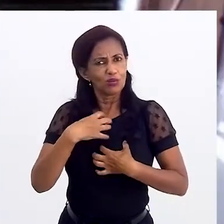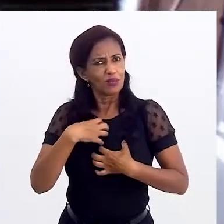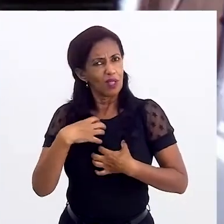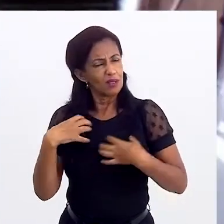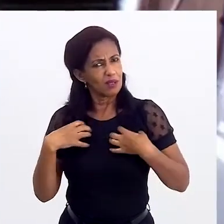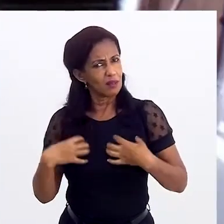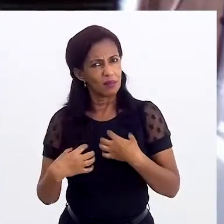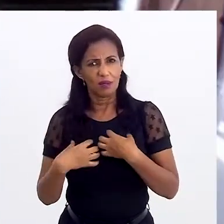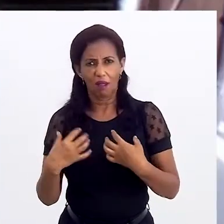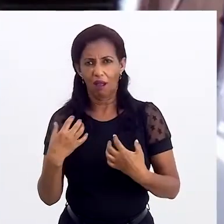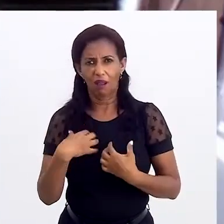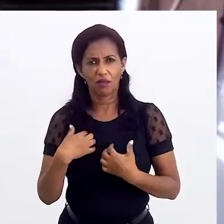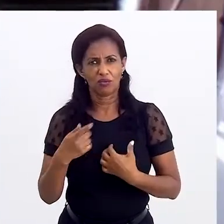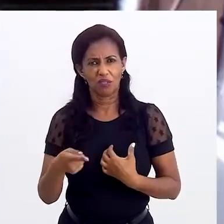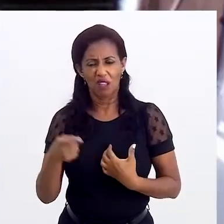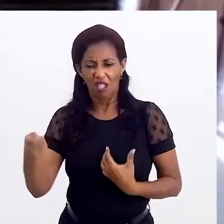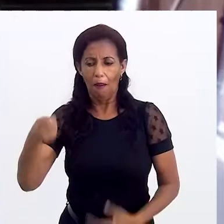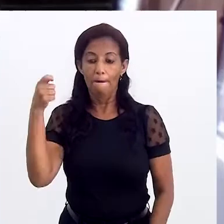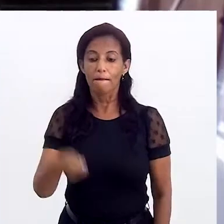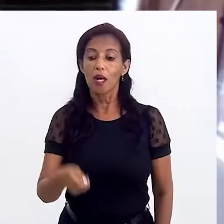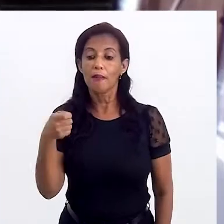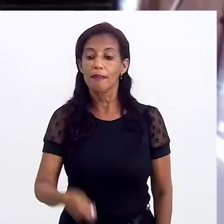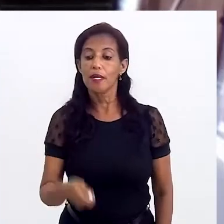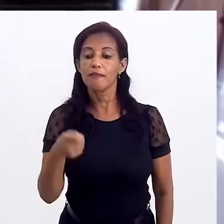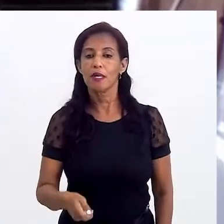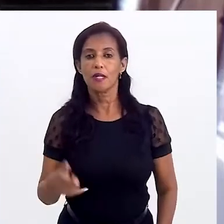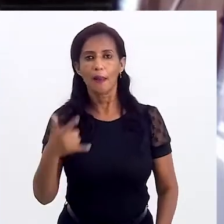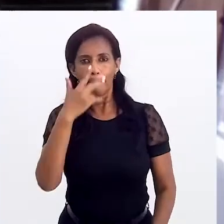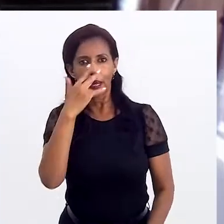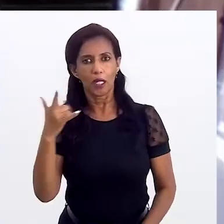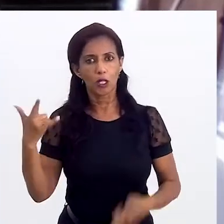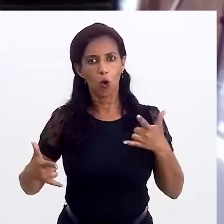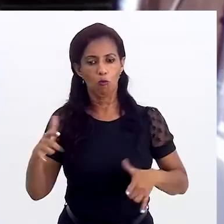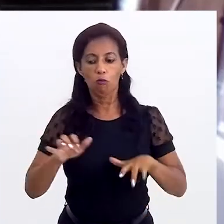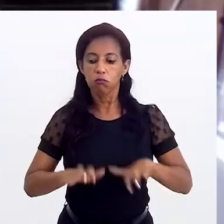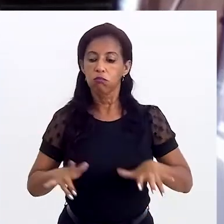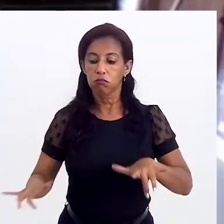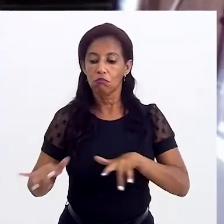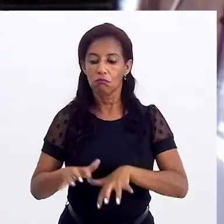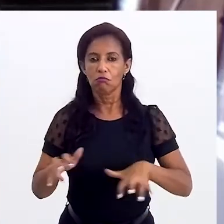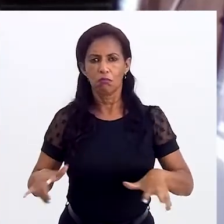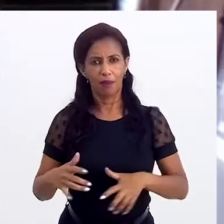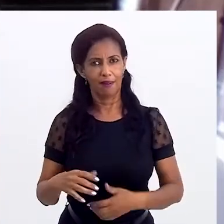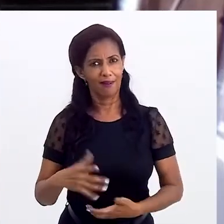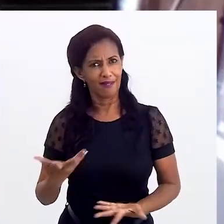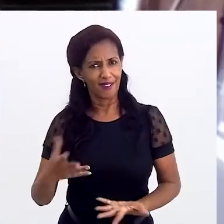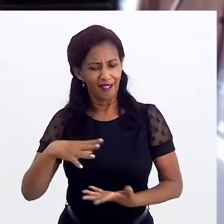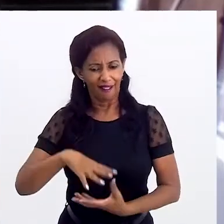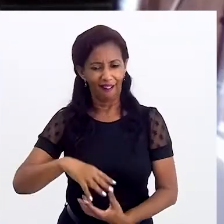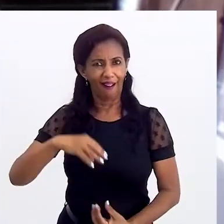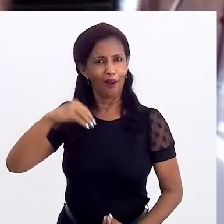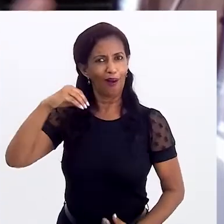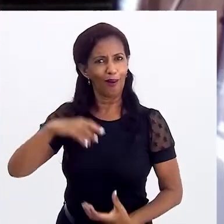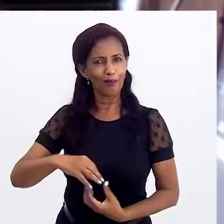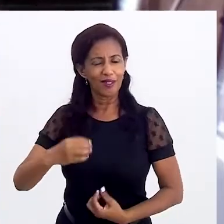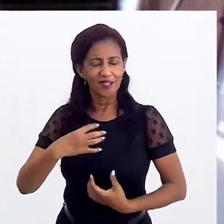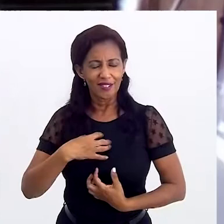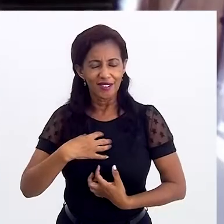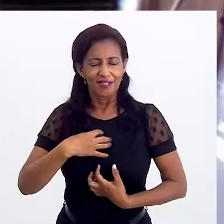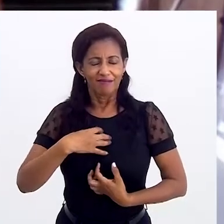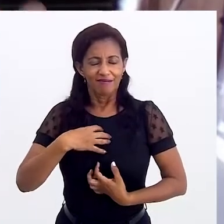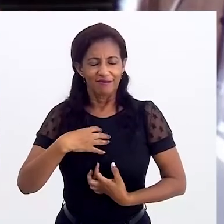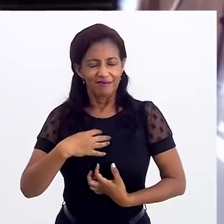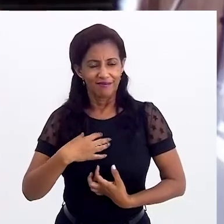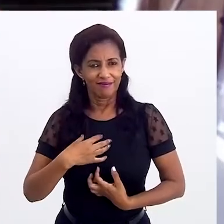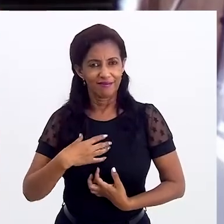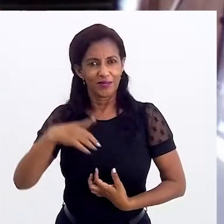muita exigência, muito fascismo na música, entendeu? A música, você tem que deixar a alma da criança, a